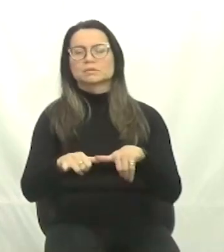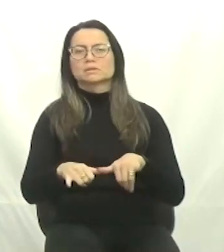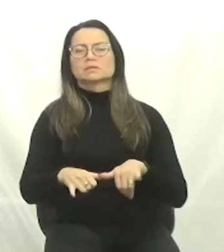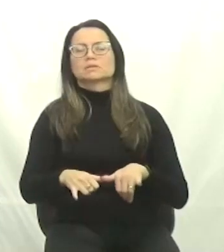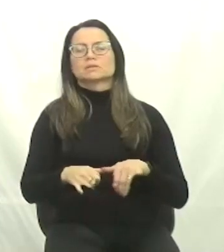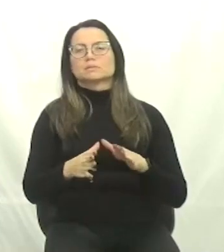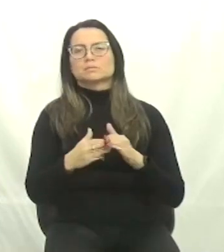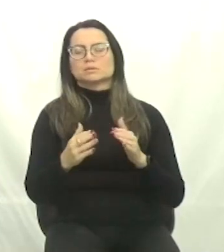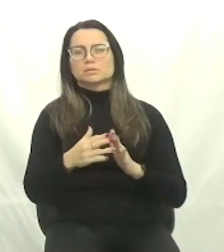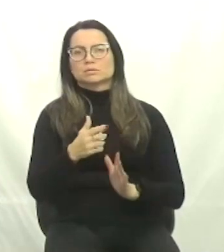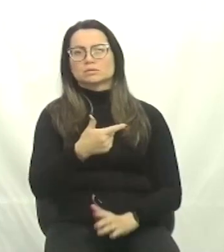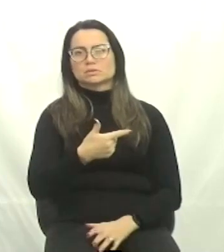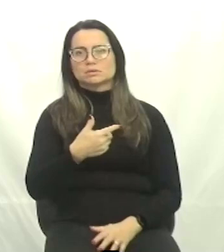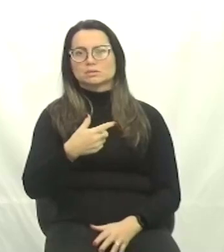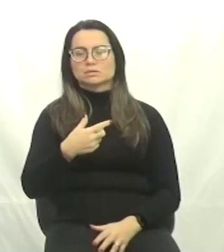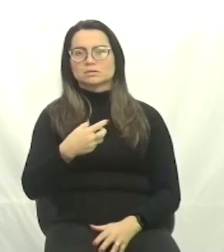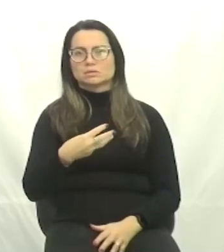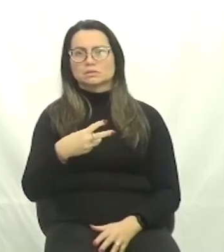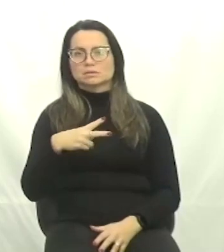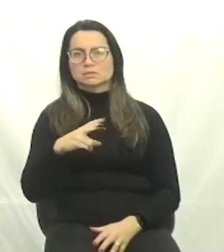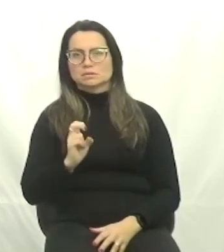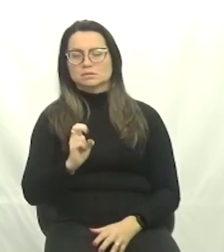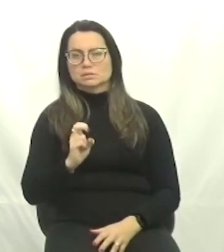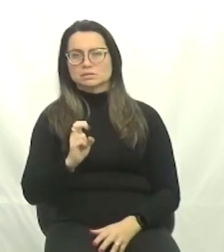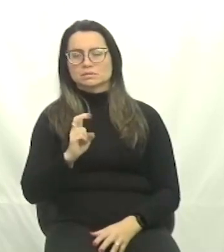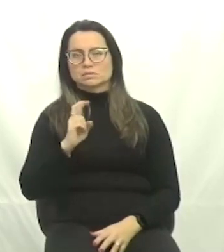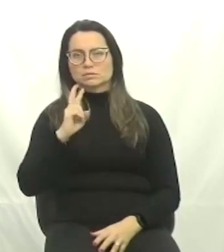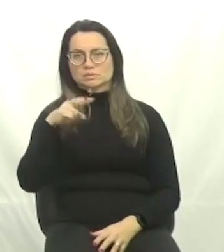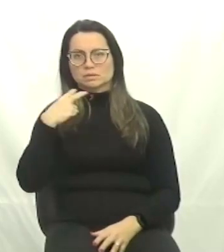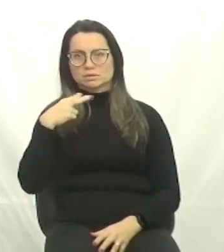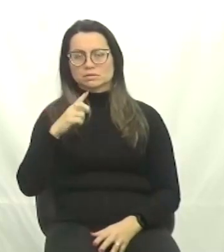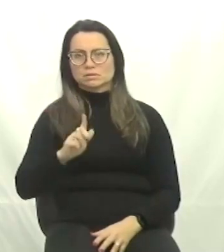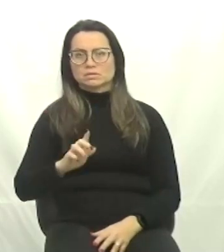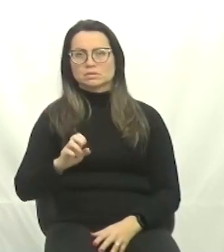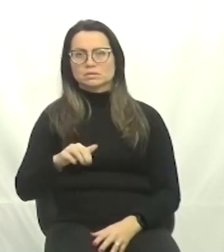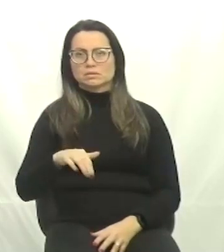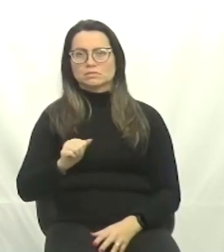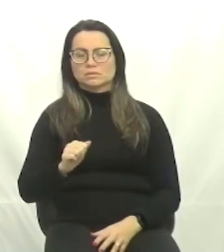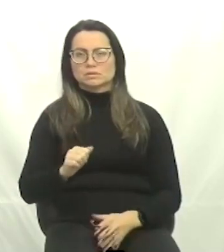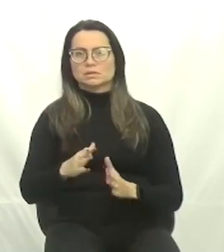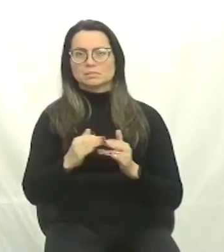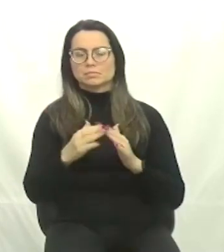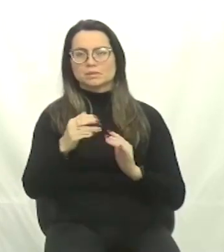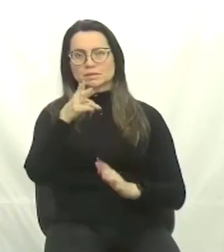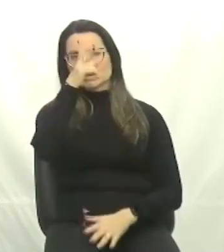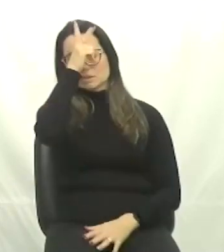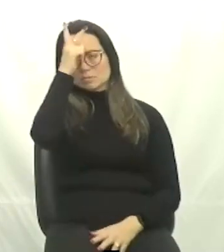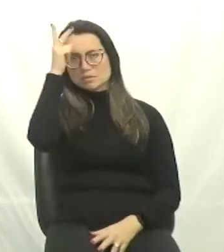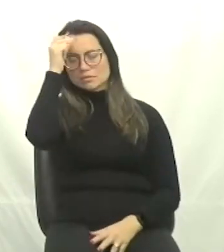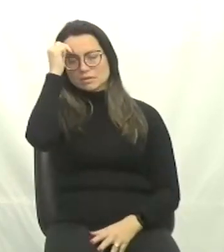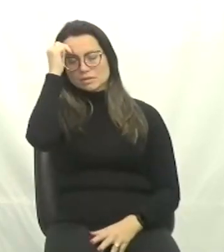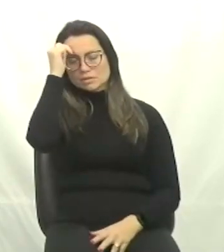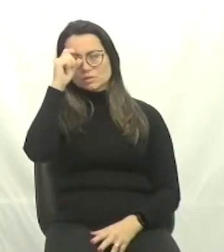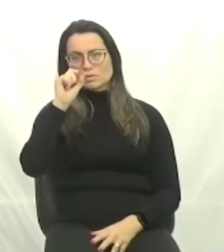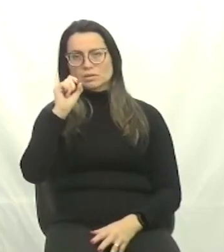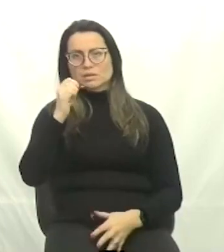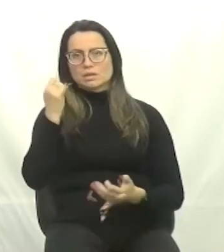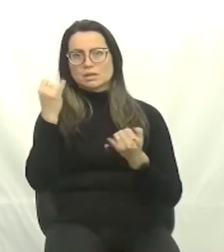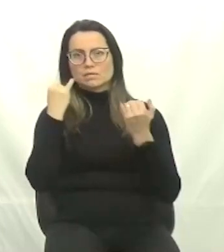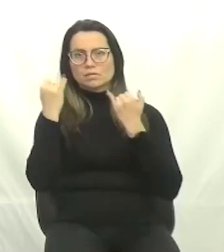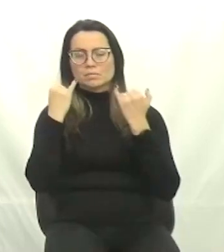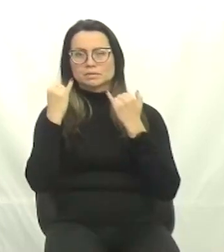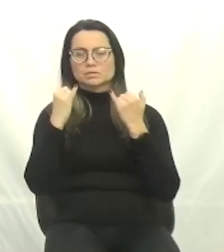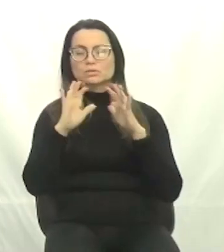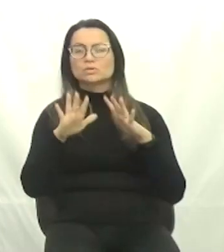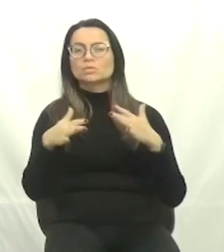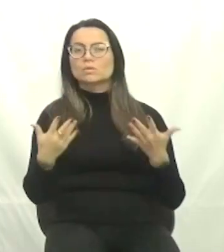355/2023, autora Giovana Benedetti Zanetti. Envio de expediente ao chefe do Poder Executivo Municipal para que informe quando será feita